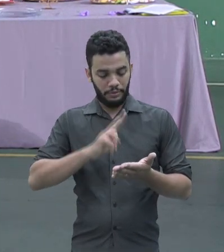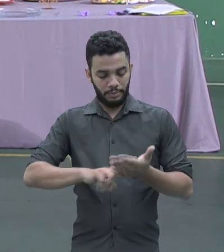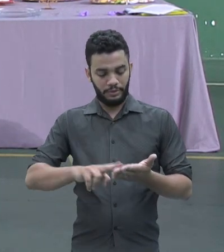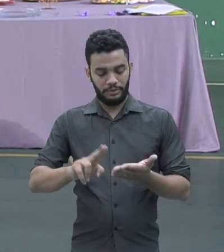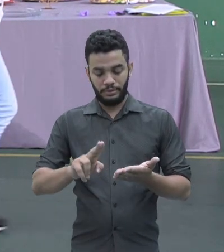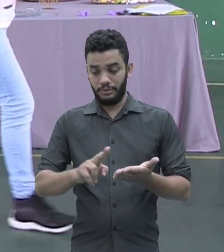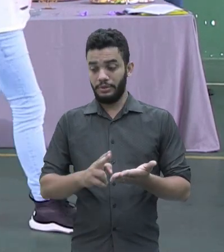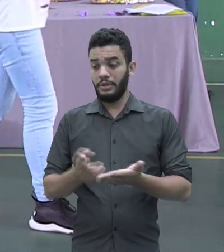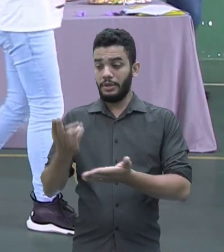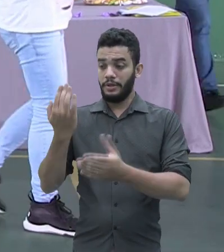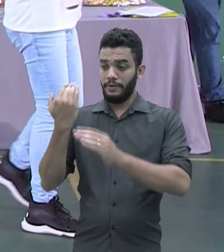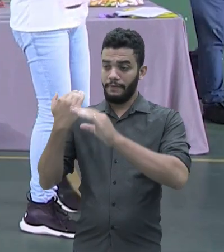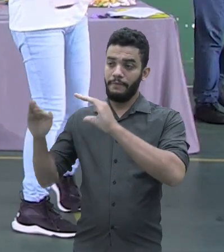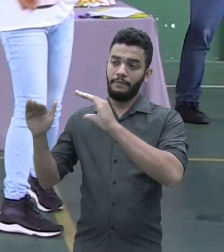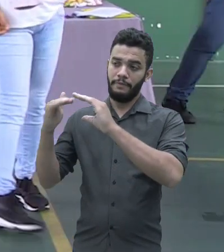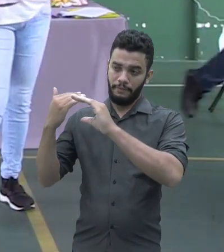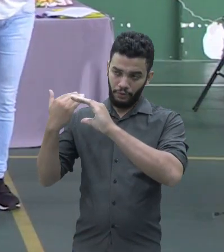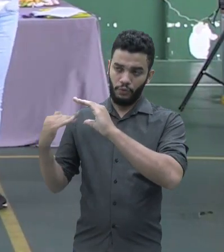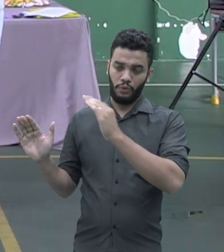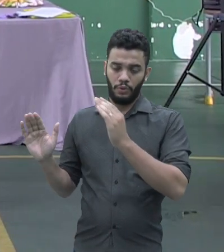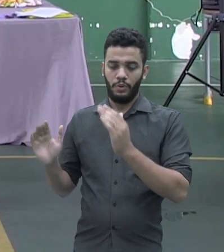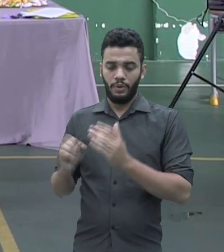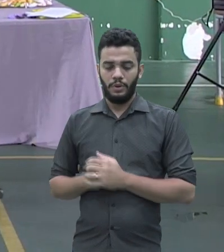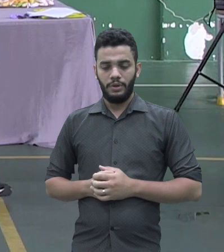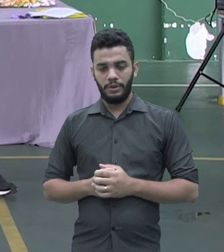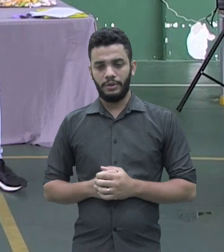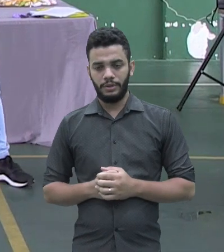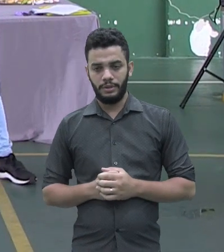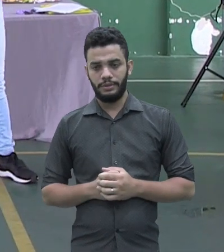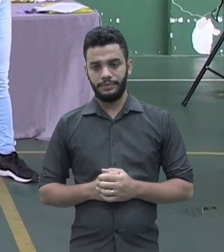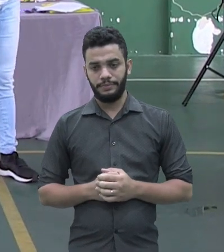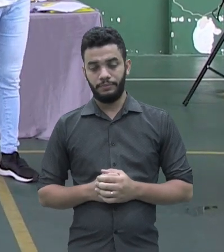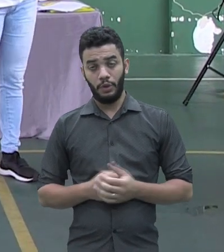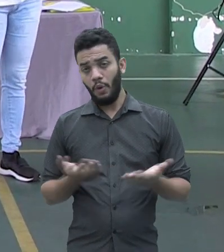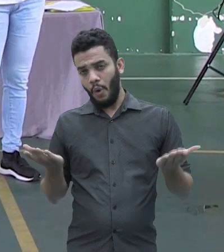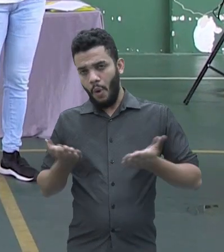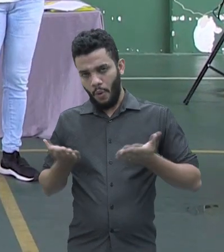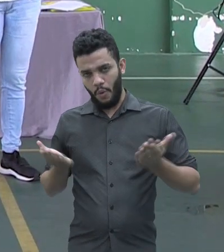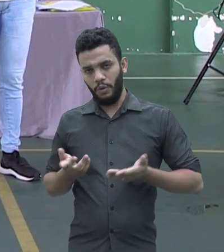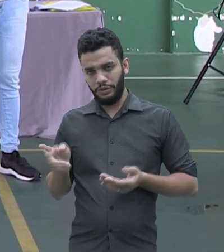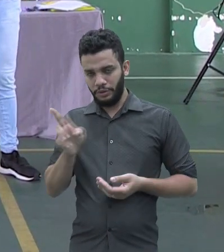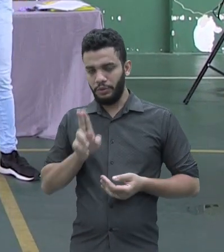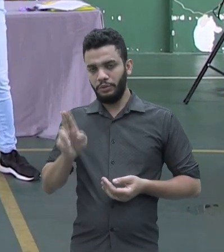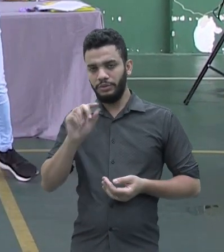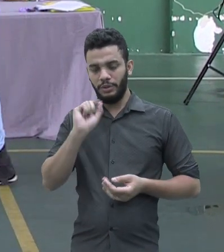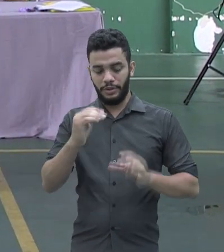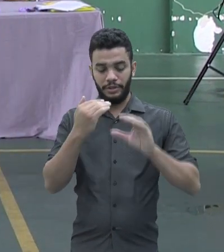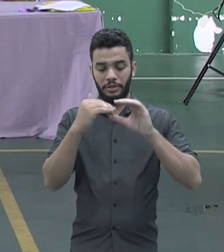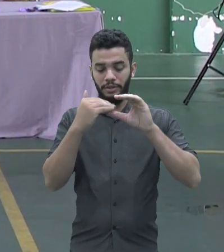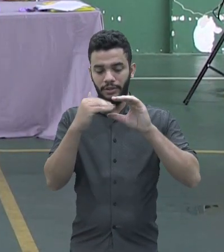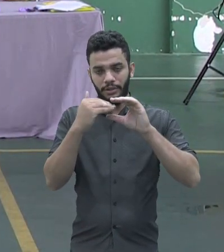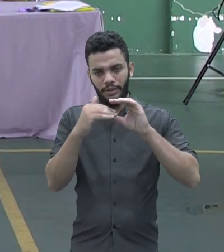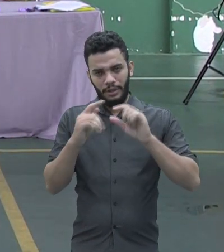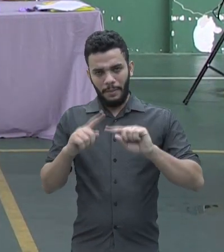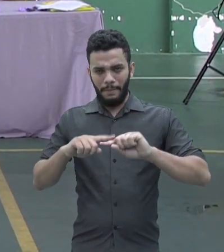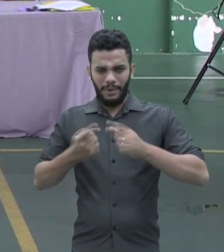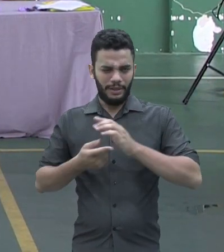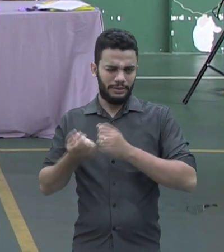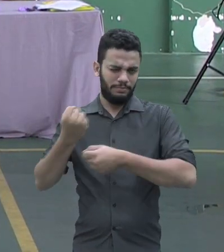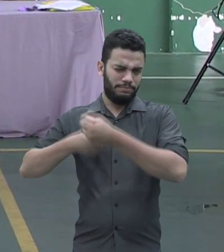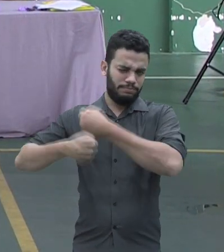né? Lógico, poderia ter sido um e-mail no dia de hoje, né? Ou até mesmo uma mensagem no